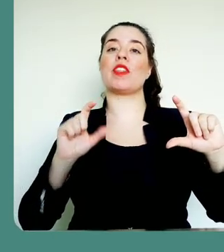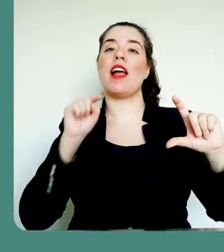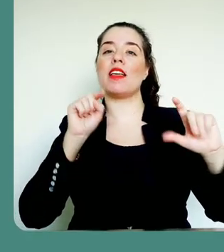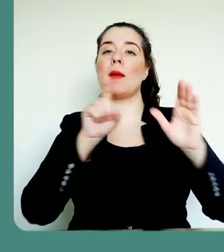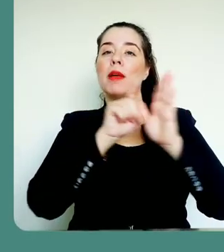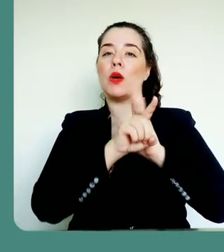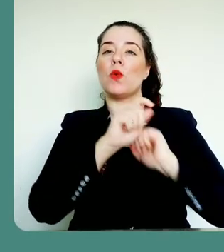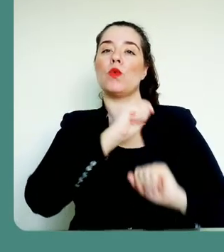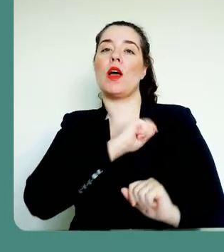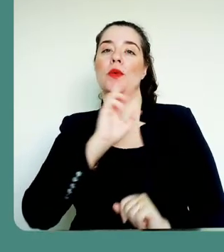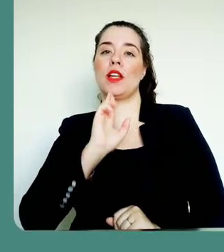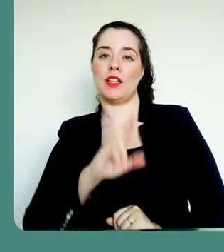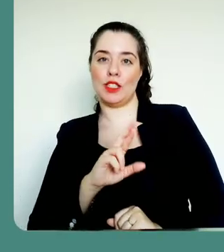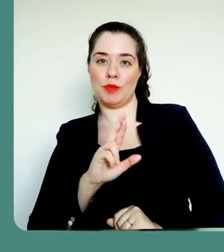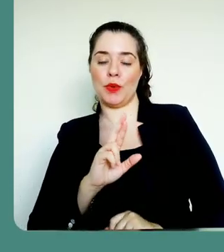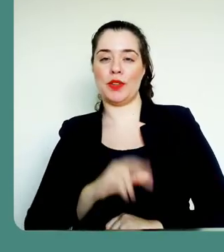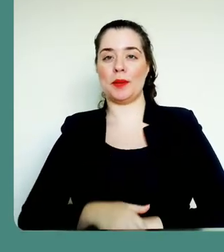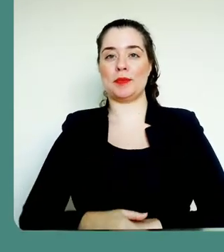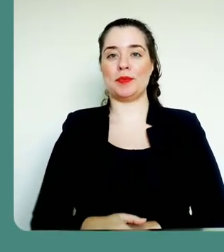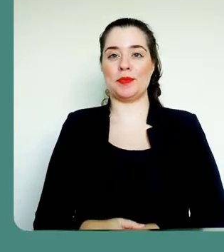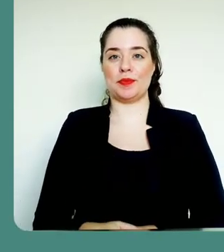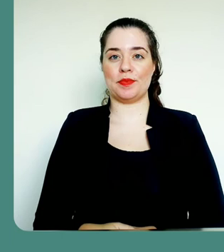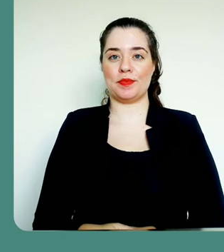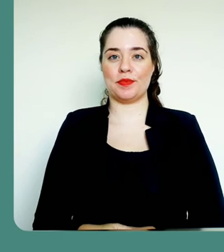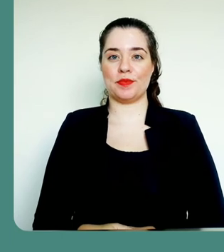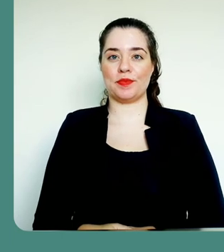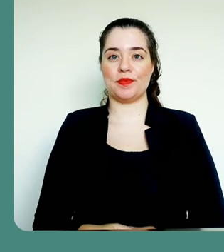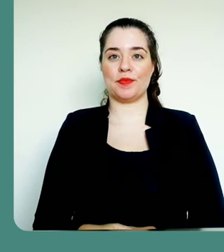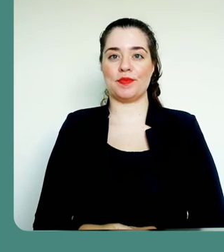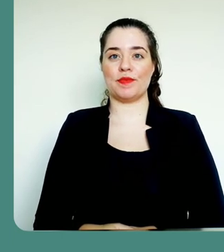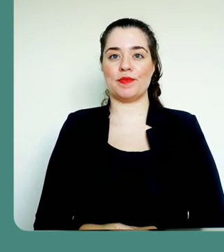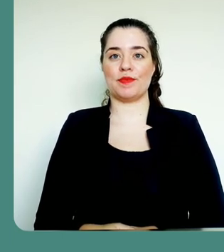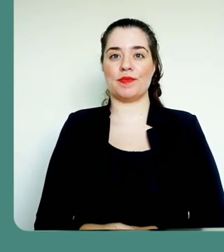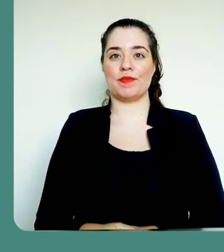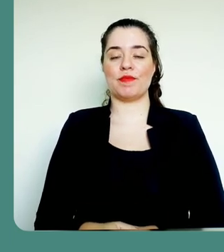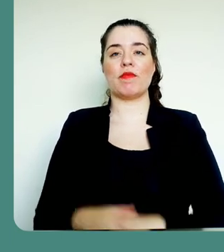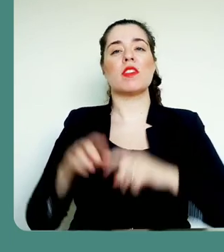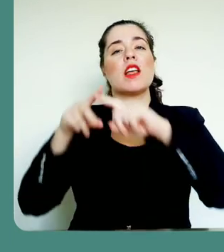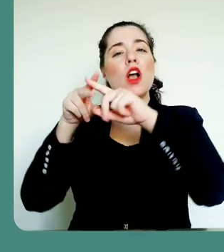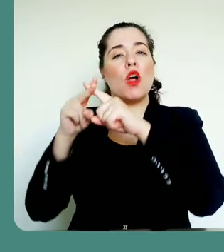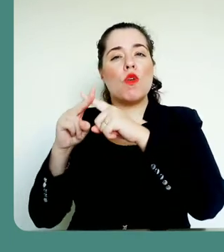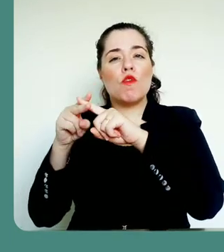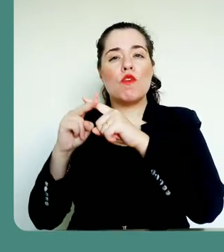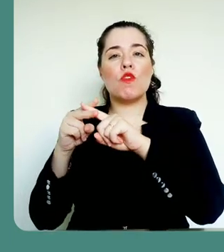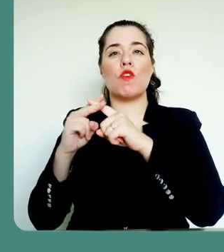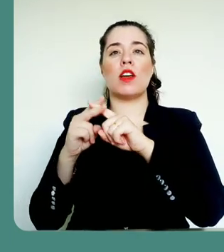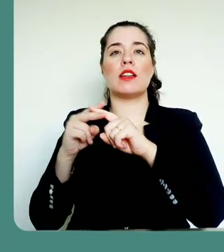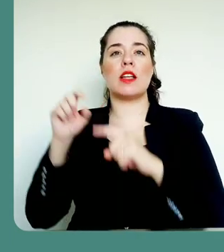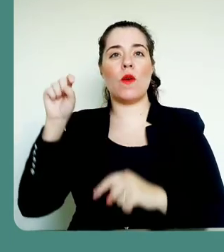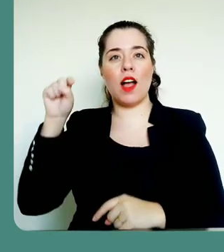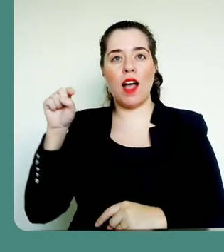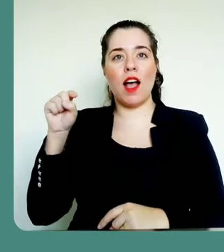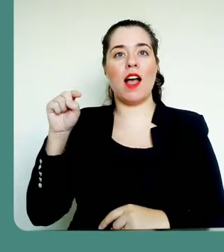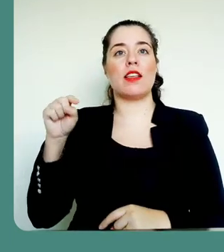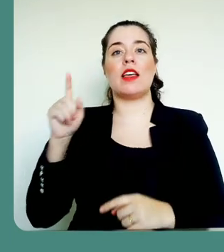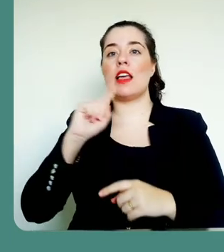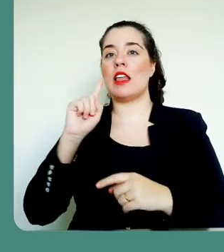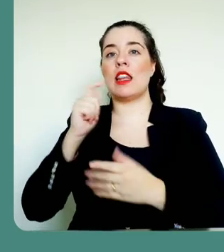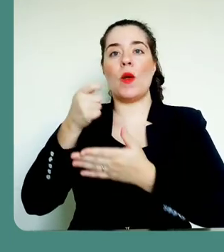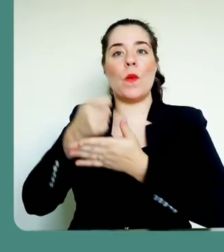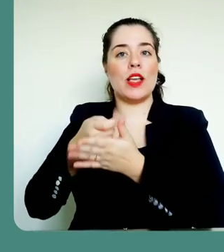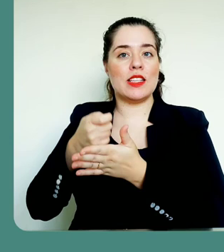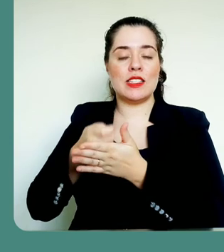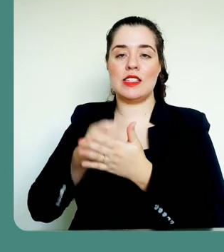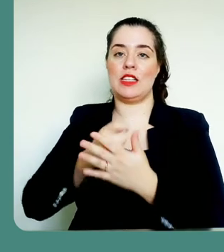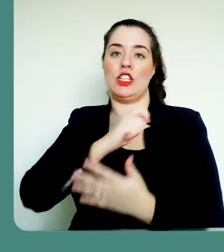para o aluno fazer a sua resposta, uma vez que eu cadastrei uma pergunta aberta. A configuração inicial do Visia não exige